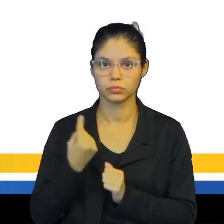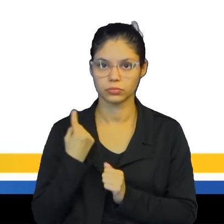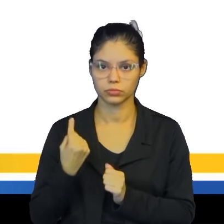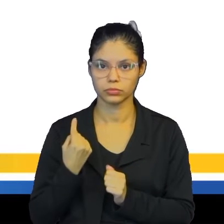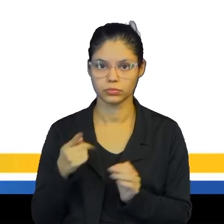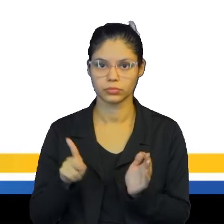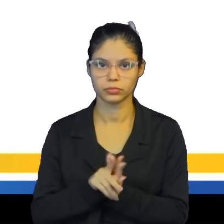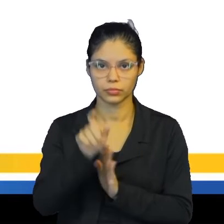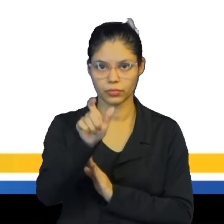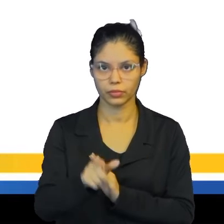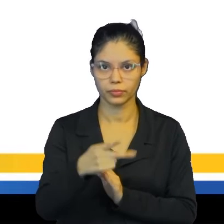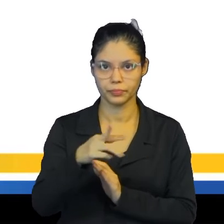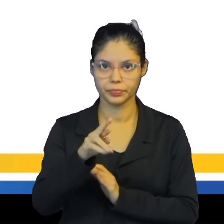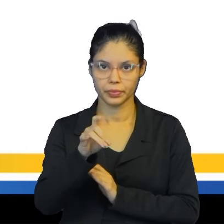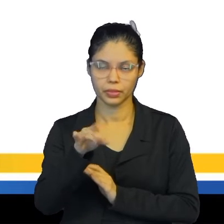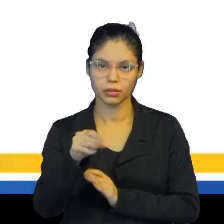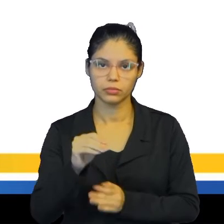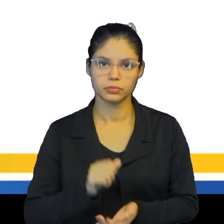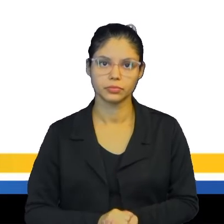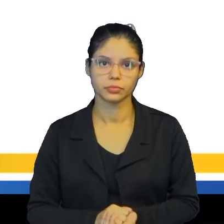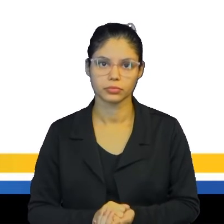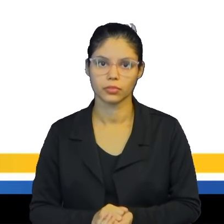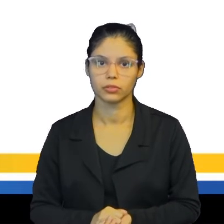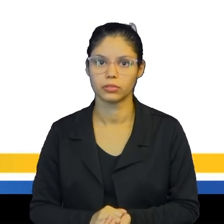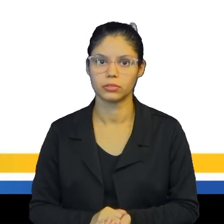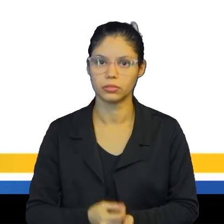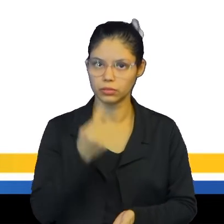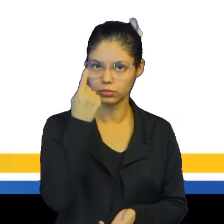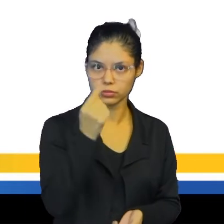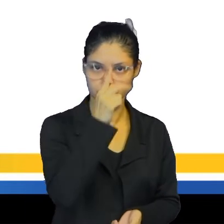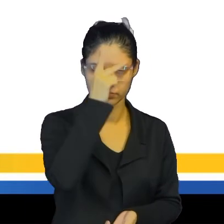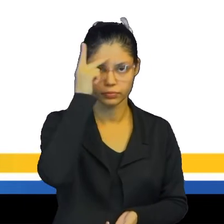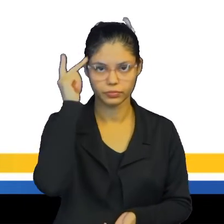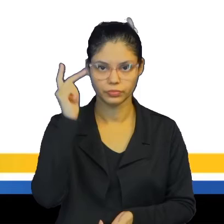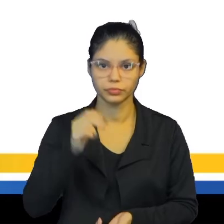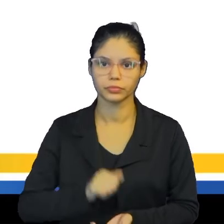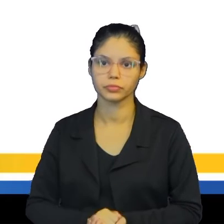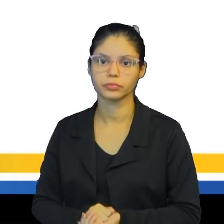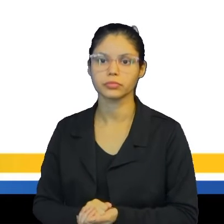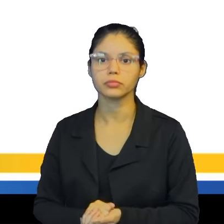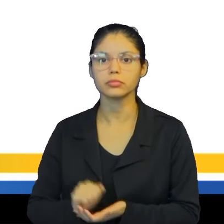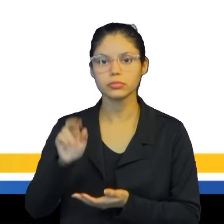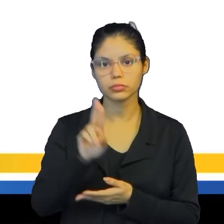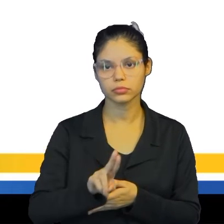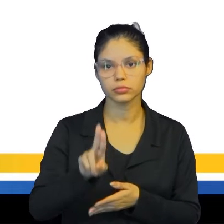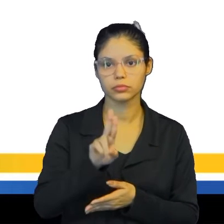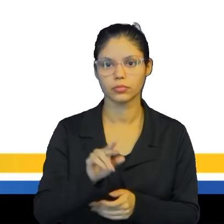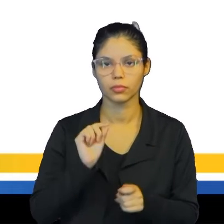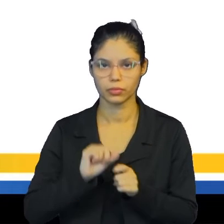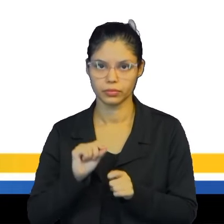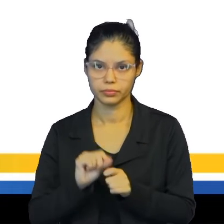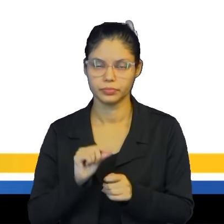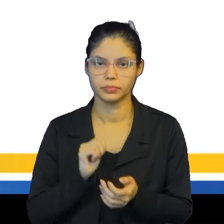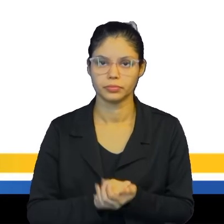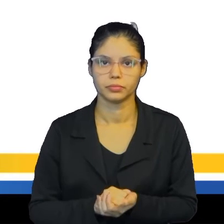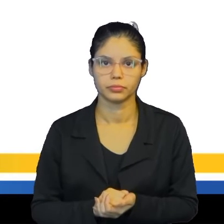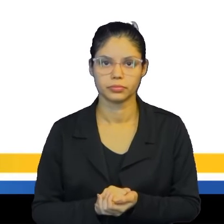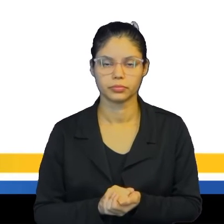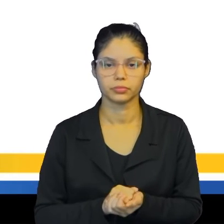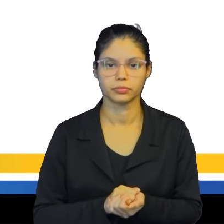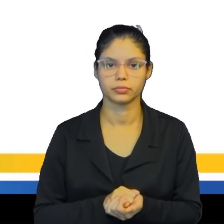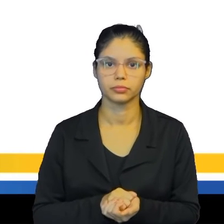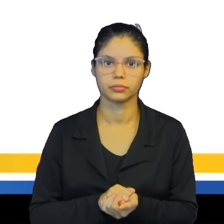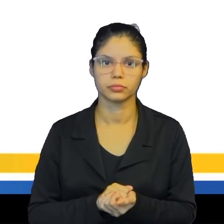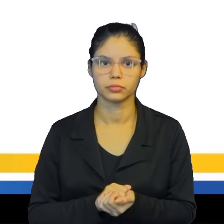e personalizados. Por quê? Porque é para uma pessoa, né? E a pessoa que está sendo feita ali a